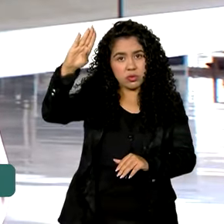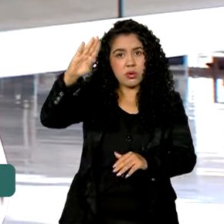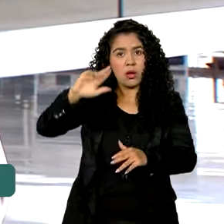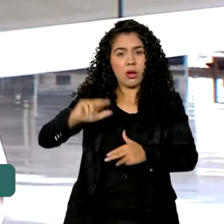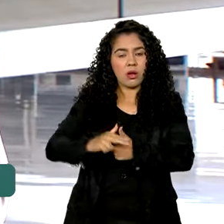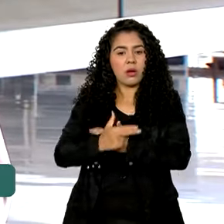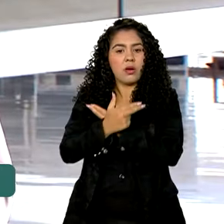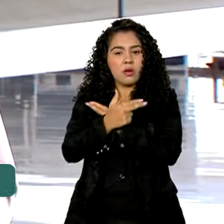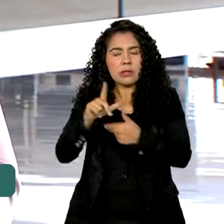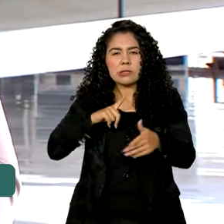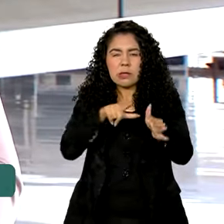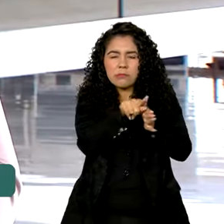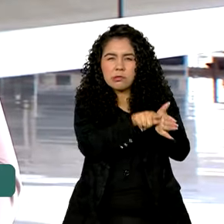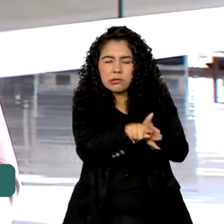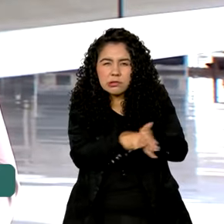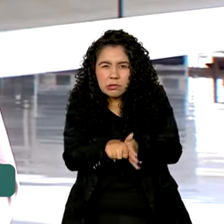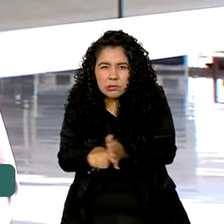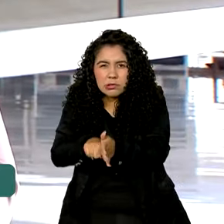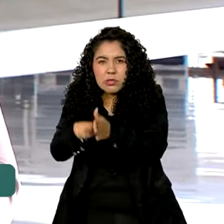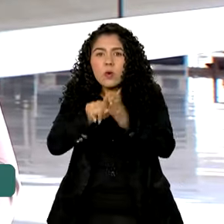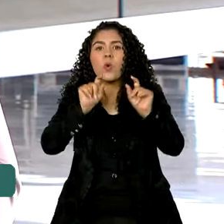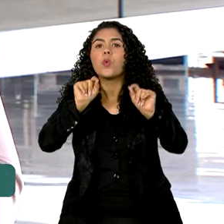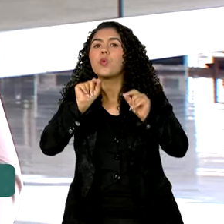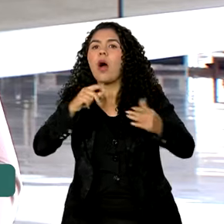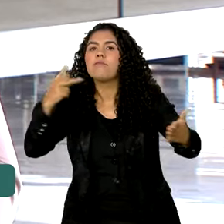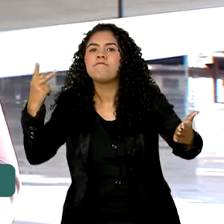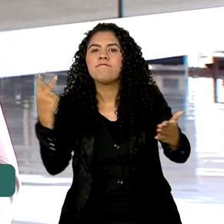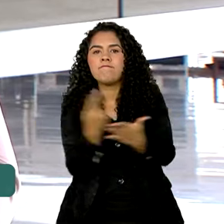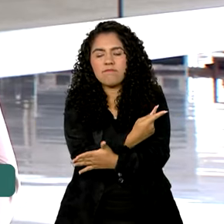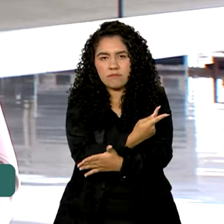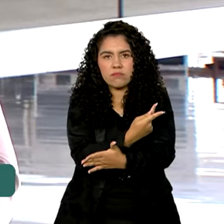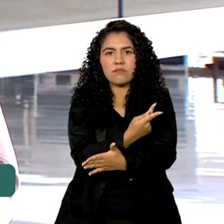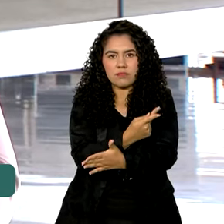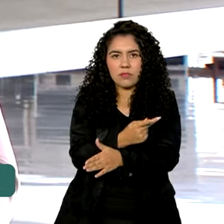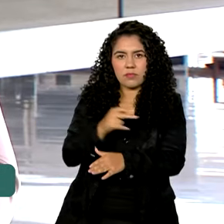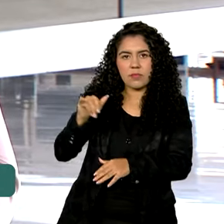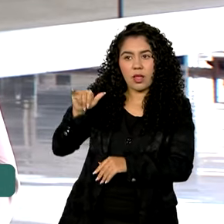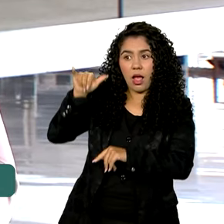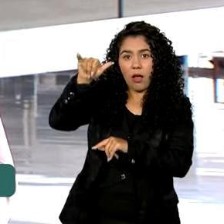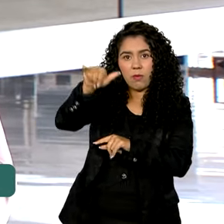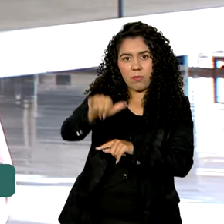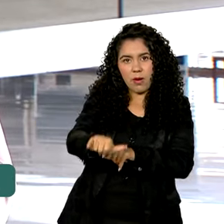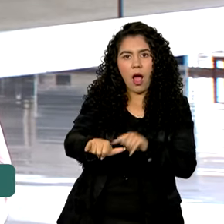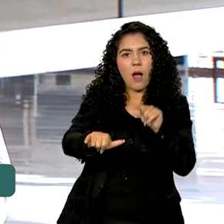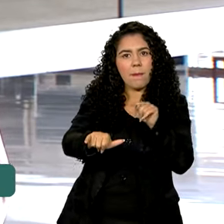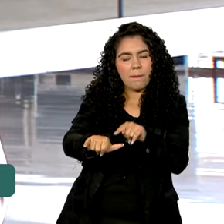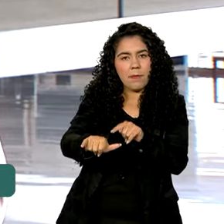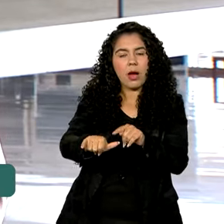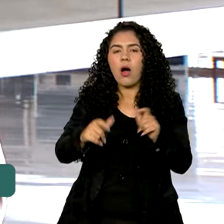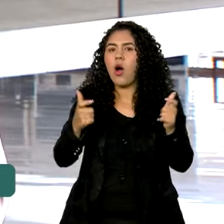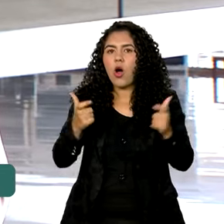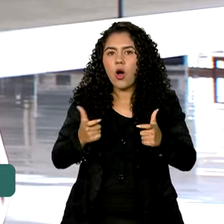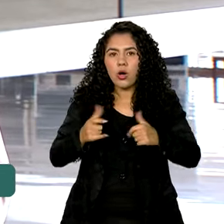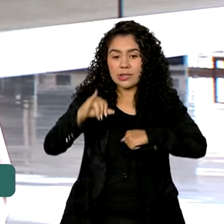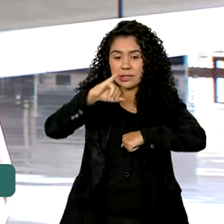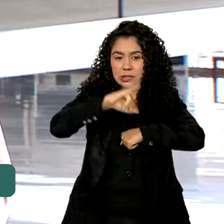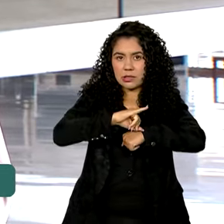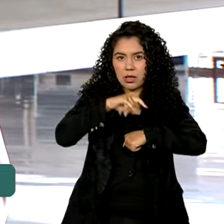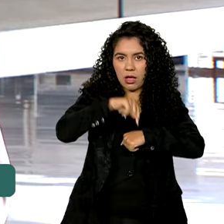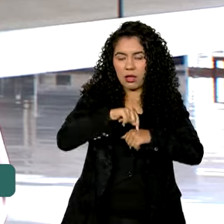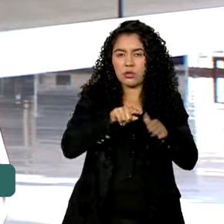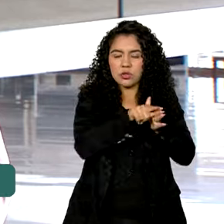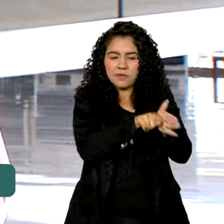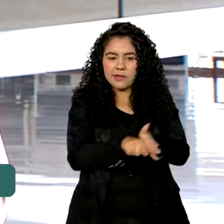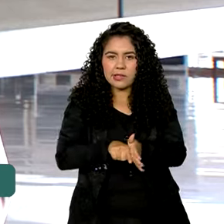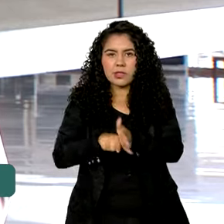o início nas investigações sobre a causa dessa queda desse avião a partir do trabalho do centro de investigação e prevenção de